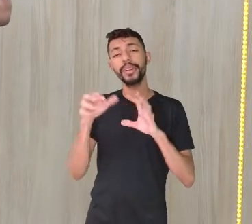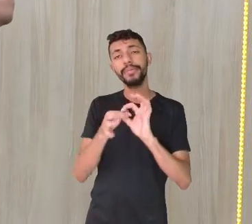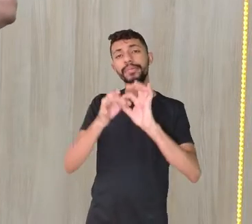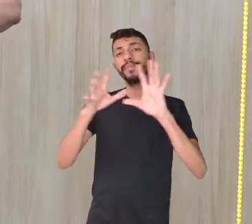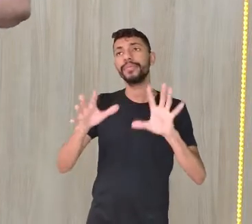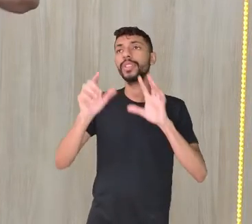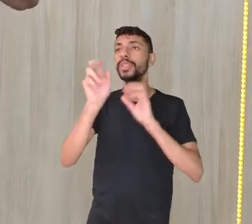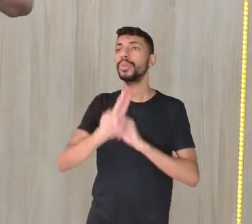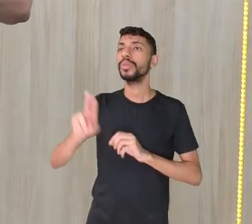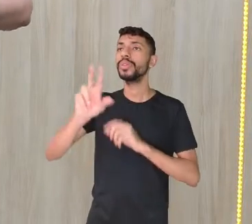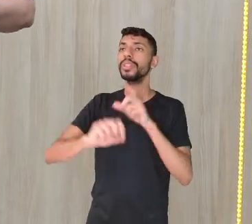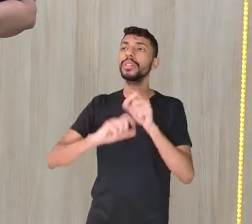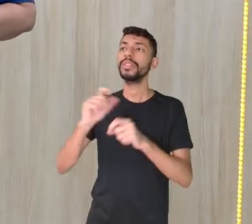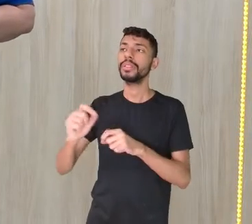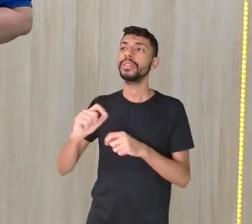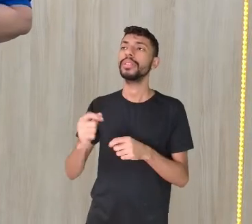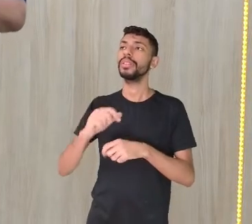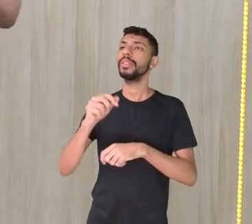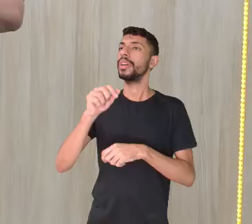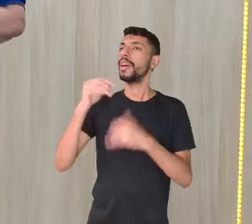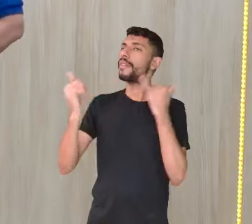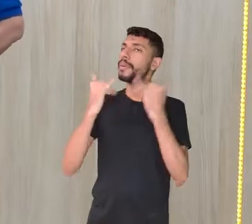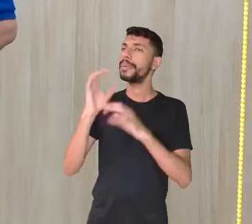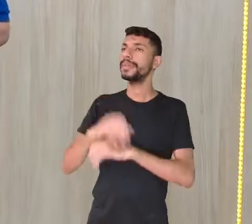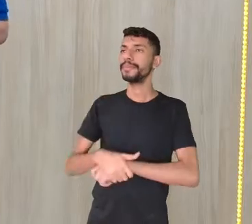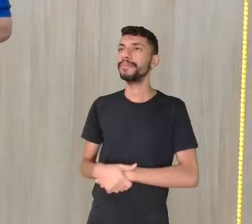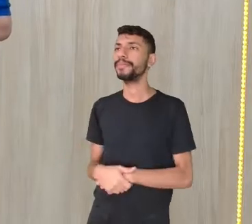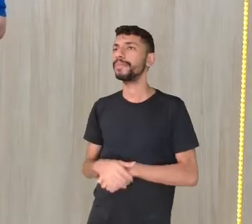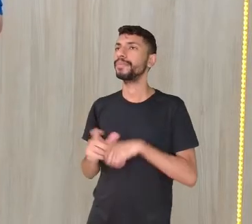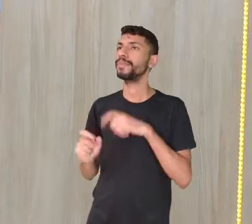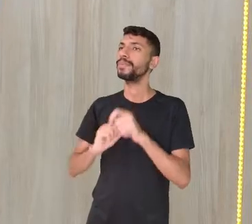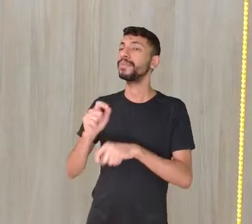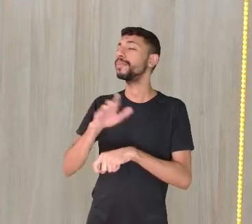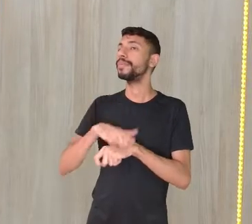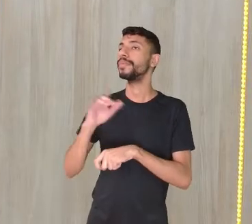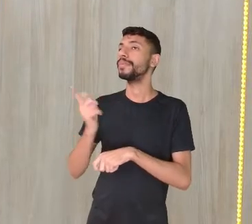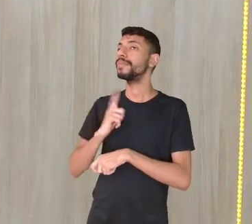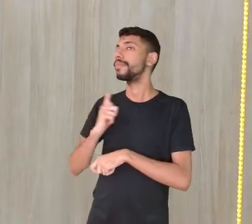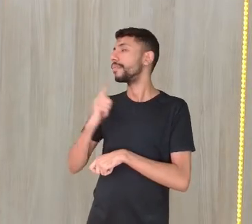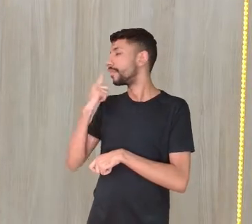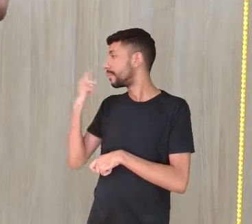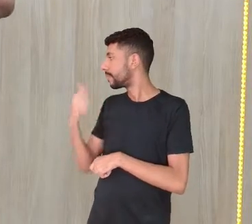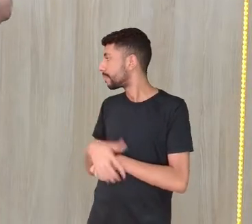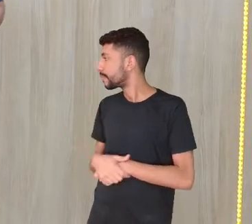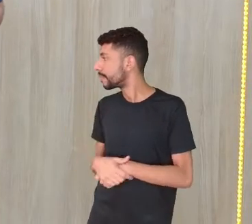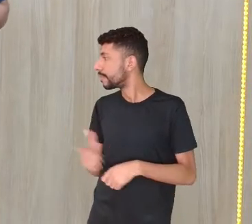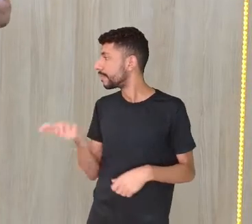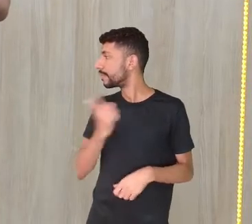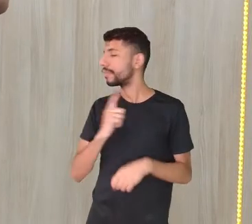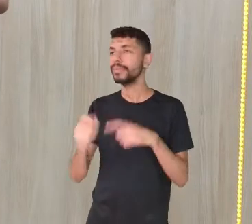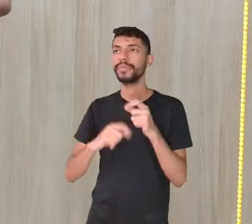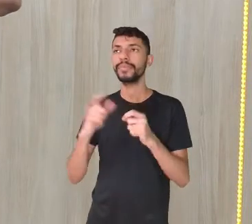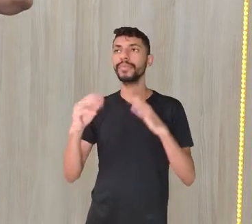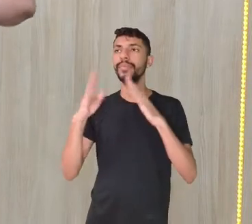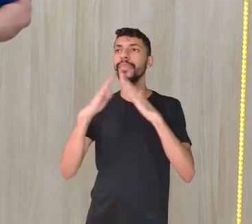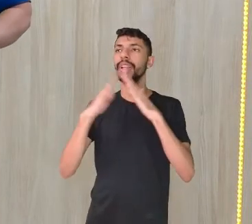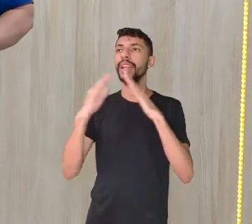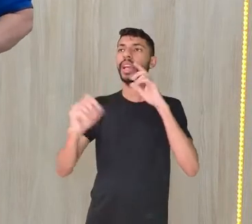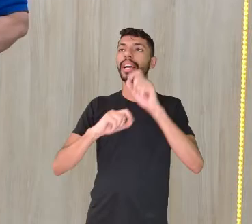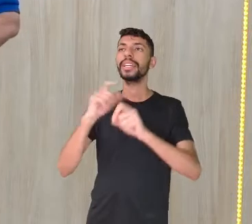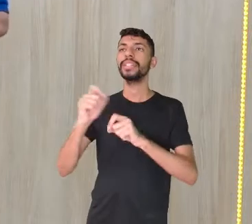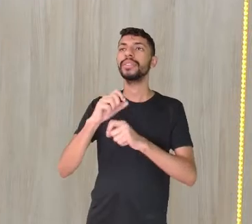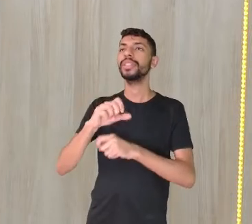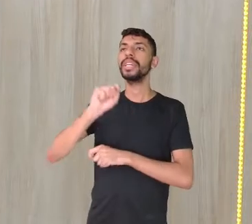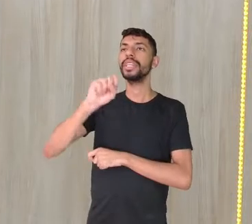permitido através de também um comando. O que é que nós temos mais? Nós temos aqui a casa Smart. Eu acredito que vocês já